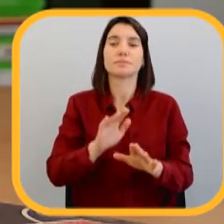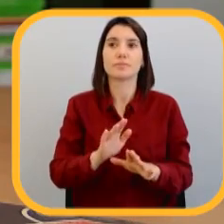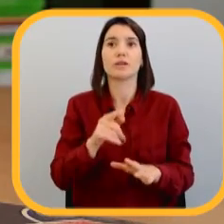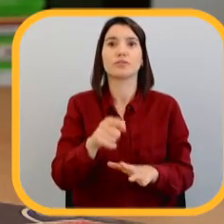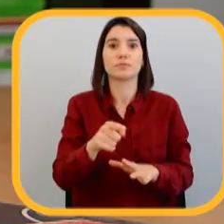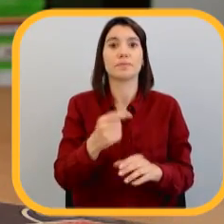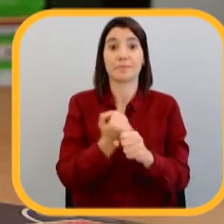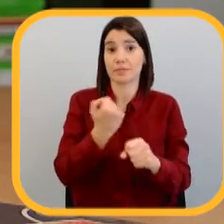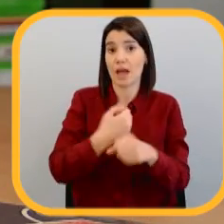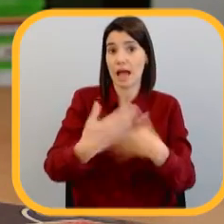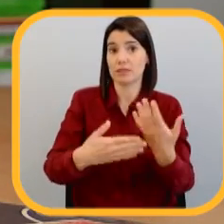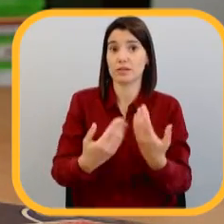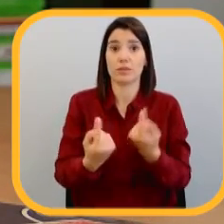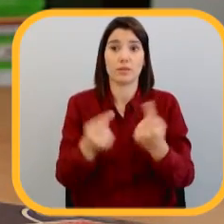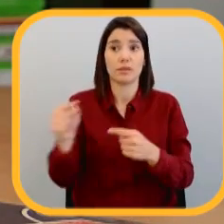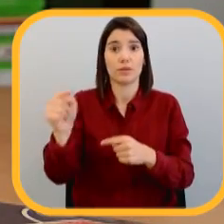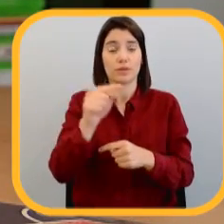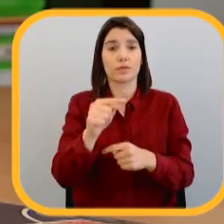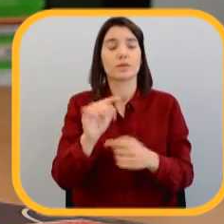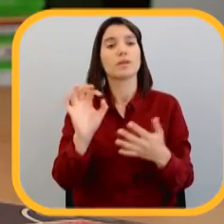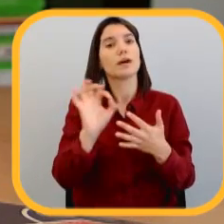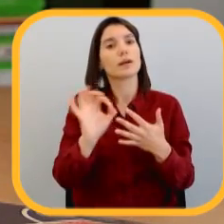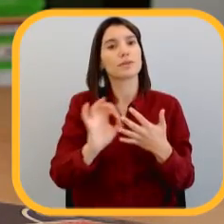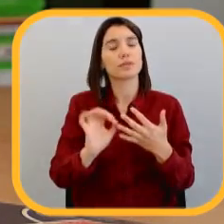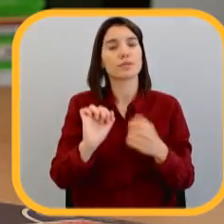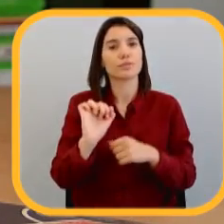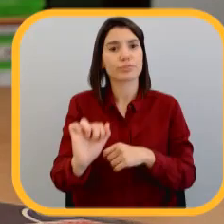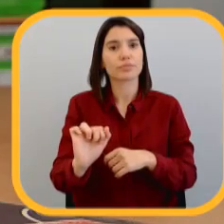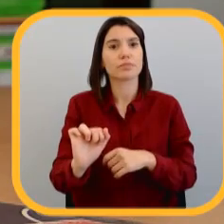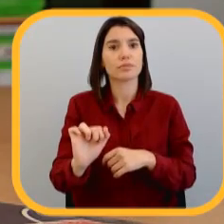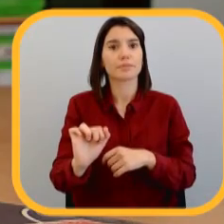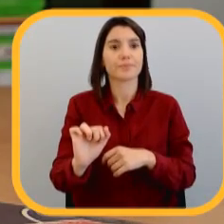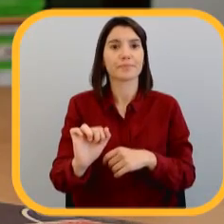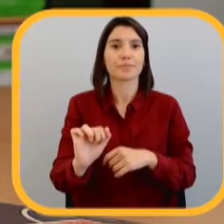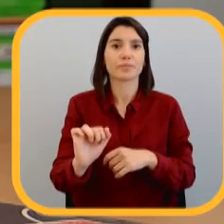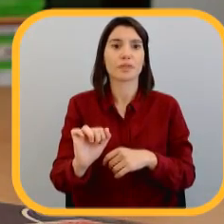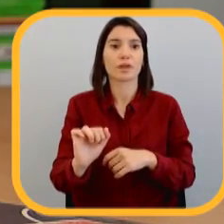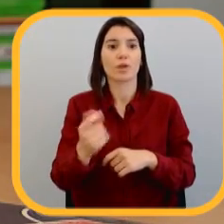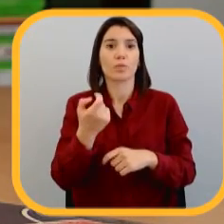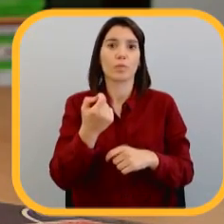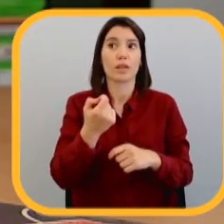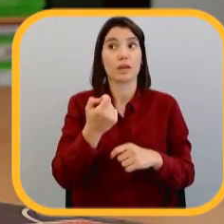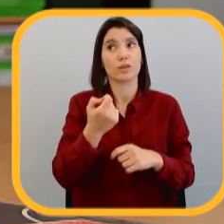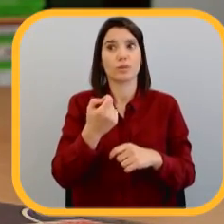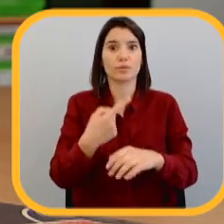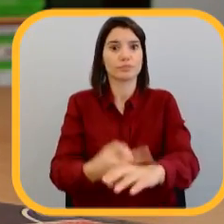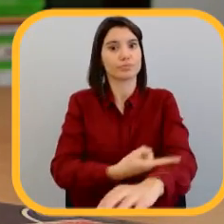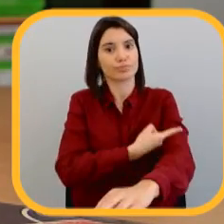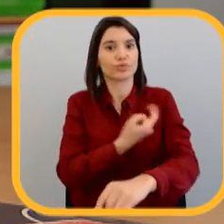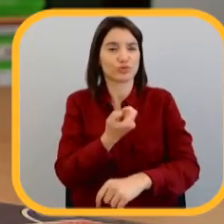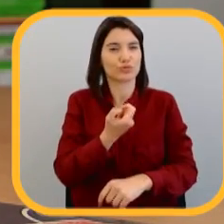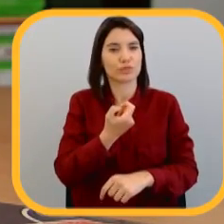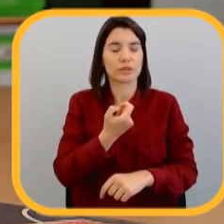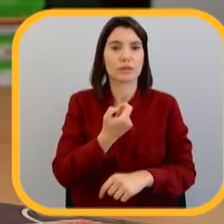Mas, de alguma forma, estas ações, por vezes, têm sempre uma característica de serem ações um bocadinho extremadas,